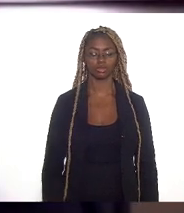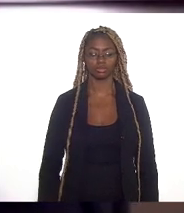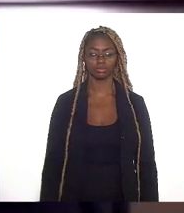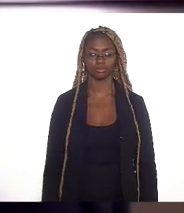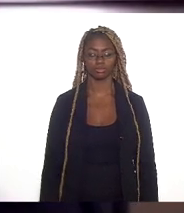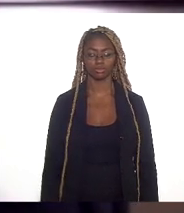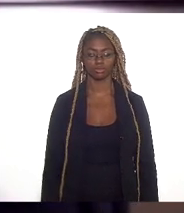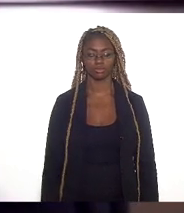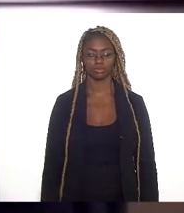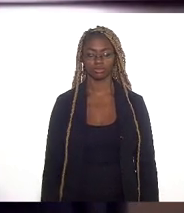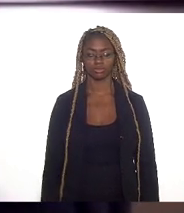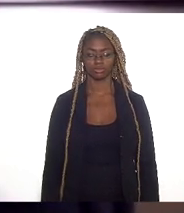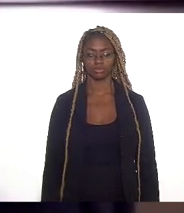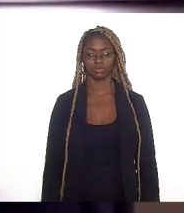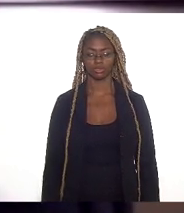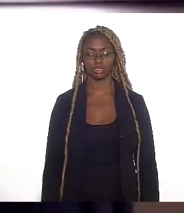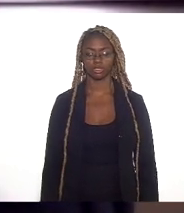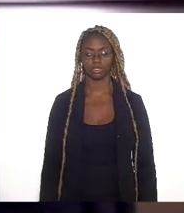Deputado Rosenberg Reis.